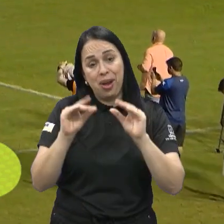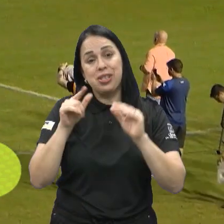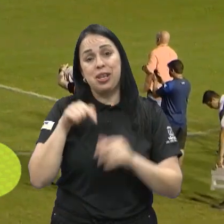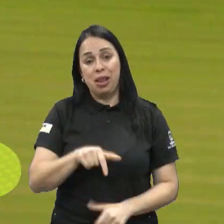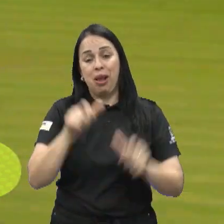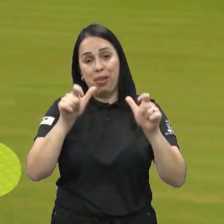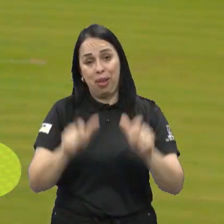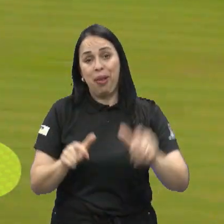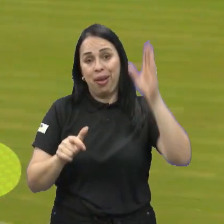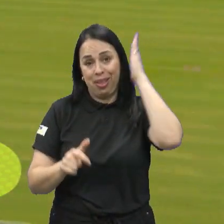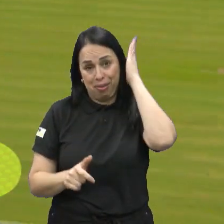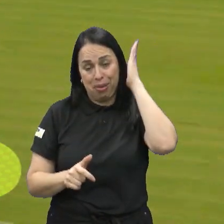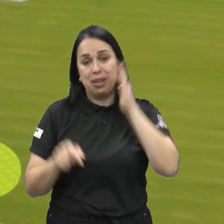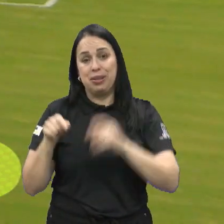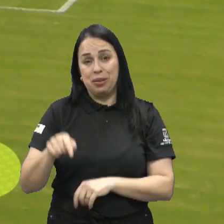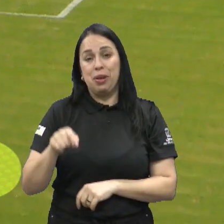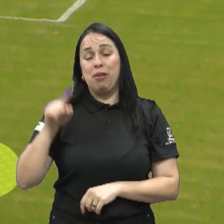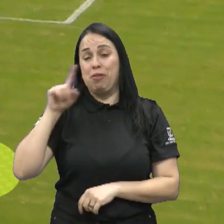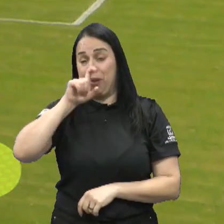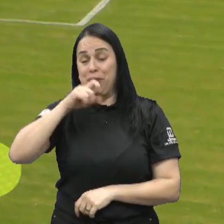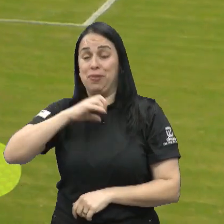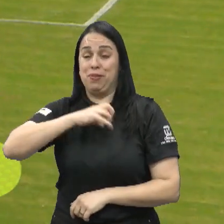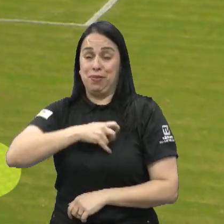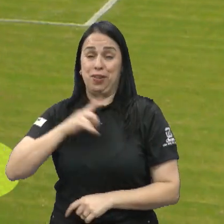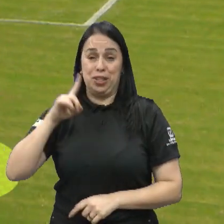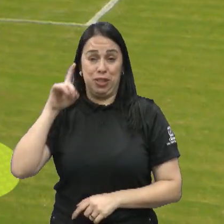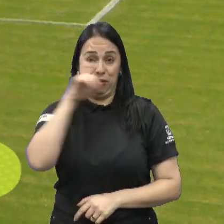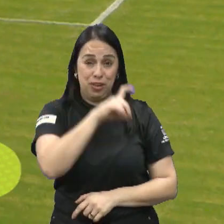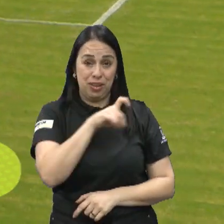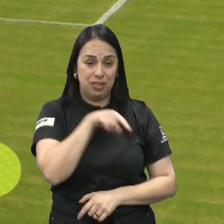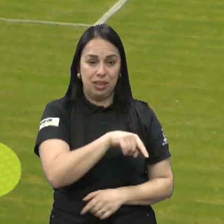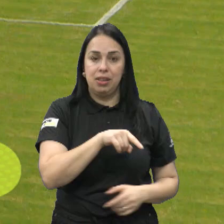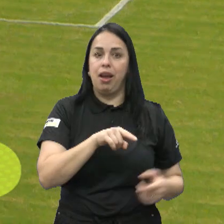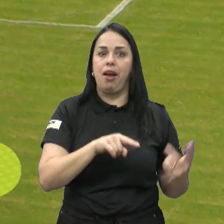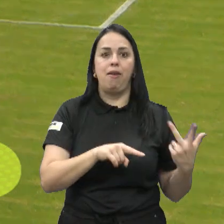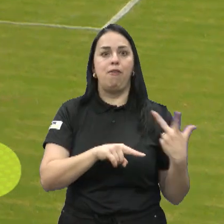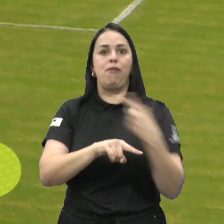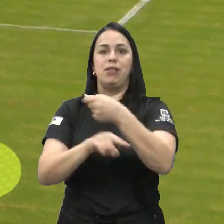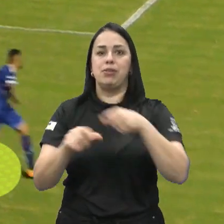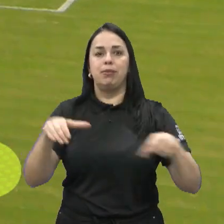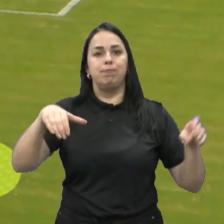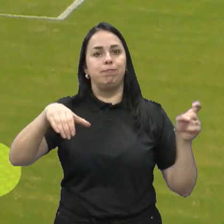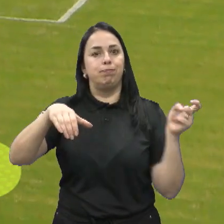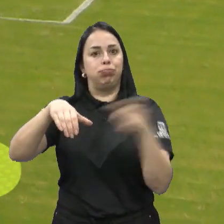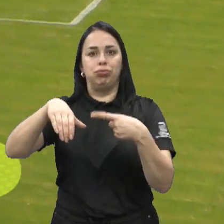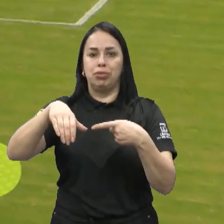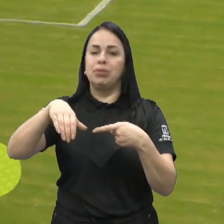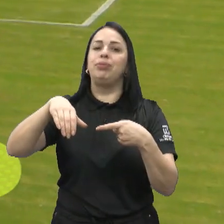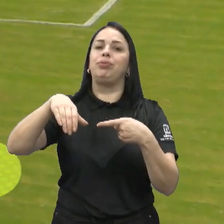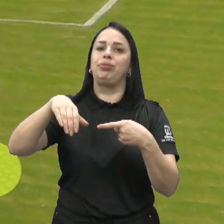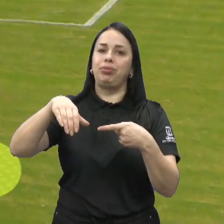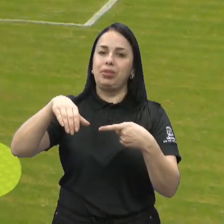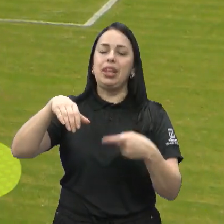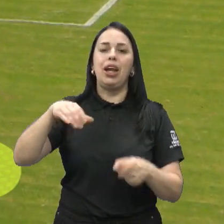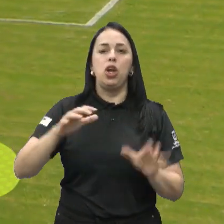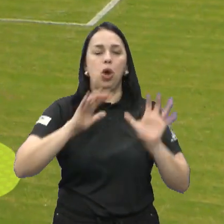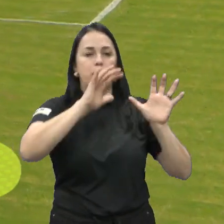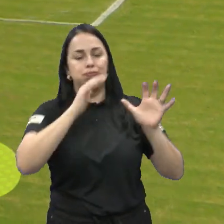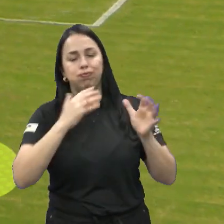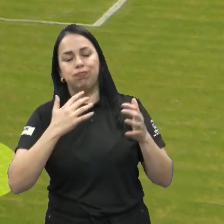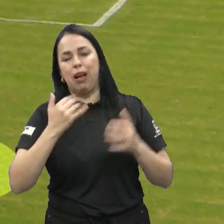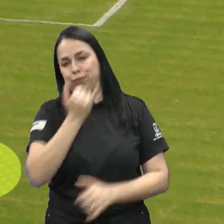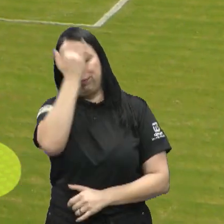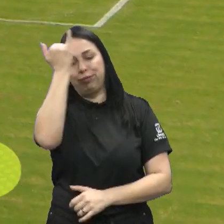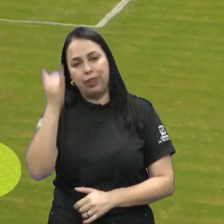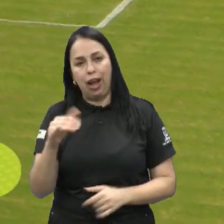partida dramática para a Águia. Logo no início, o Taubaté saiu na frente. Gutierrez não perdoou a falha do goleiro Ariel e fez